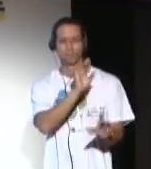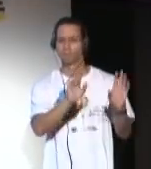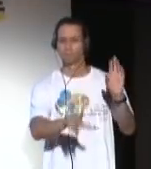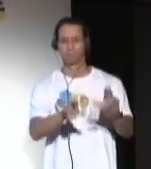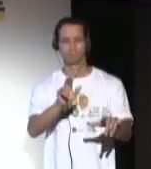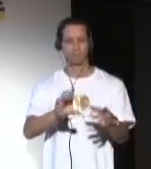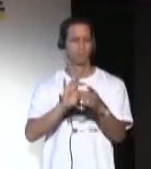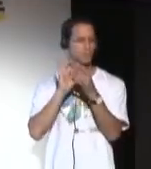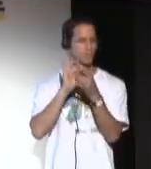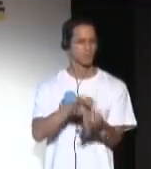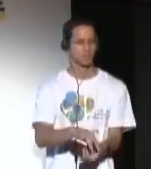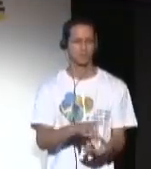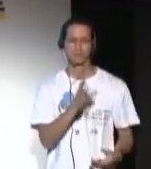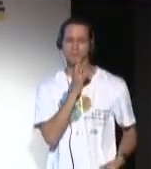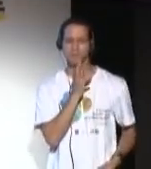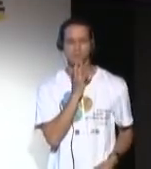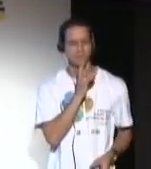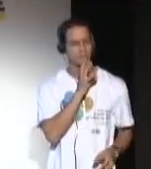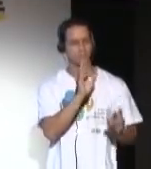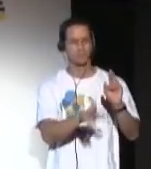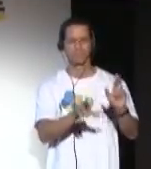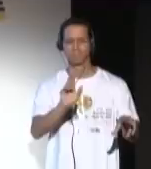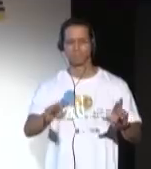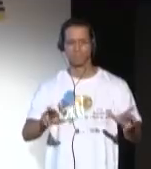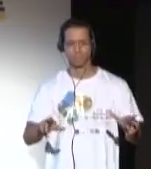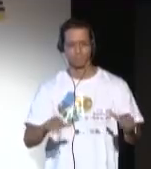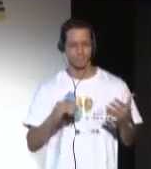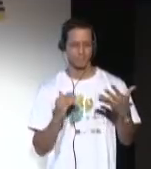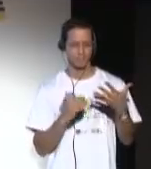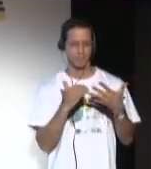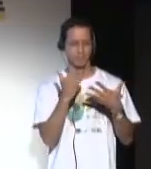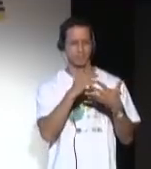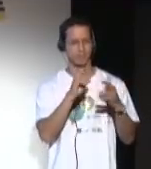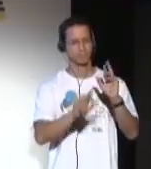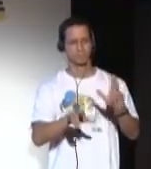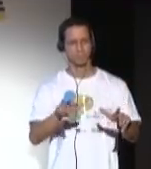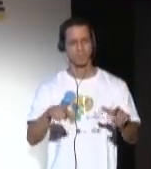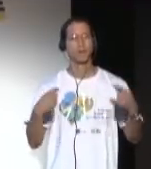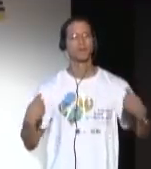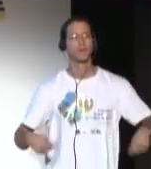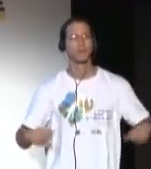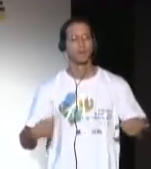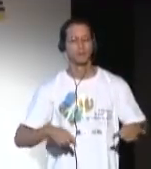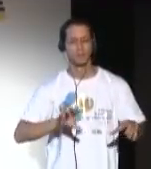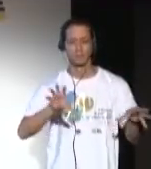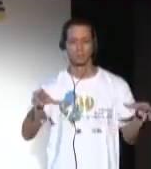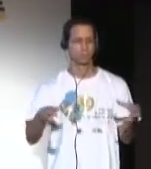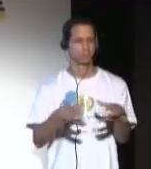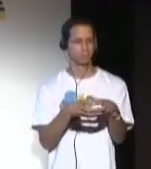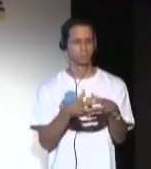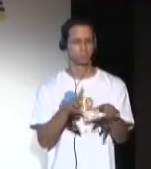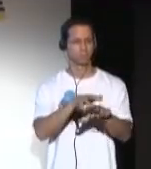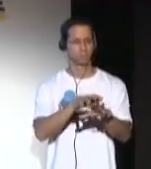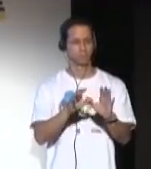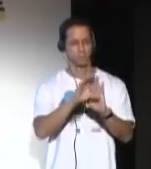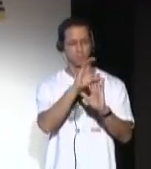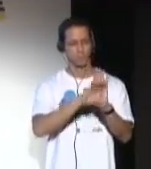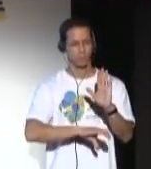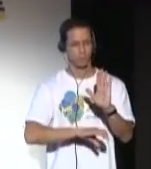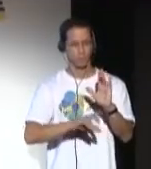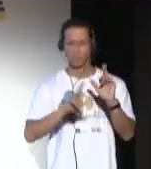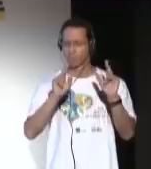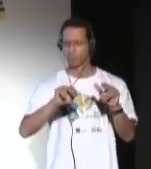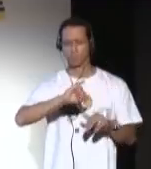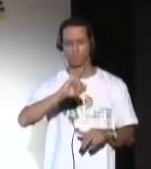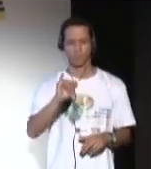diferentes, diferentes conhecimentos, diferentes níveis. Você precisa incluir todos no currículo, como o John Dewey